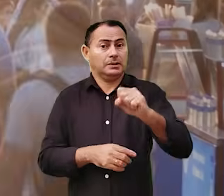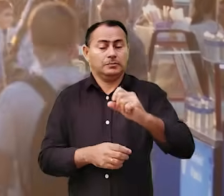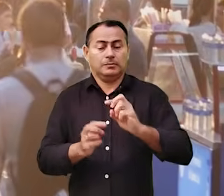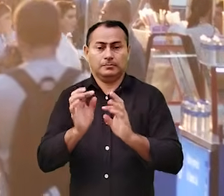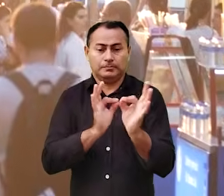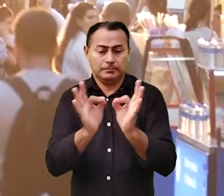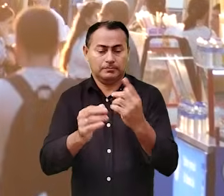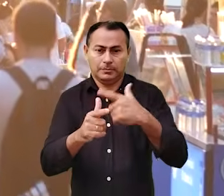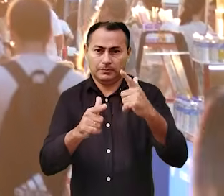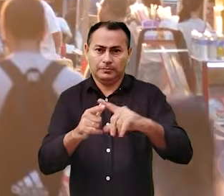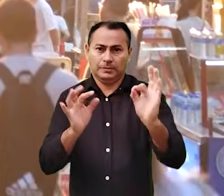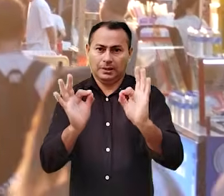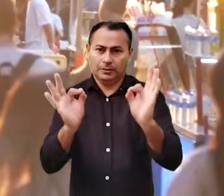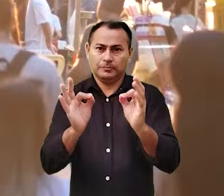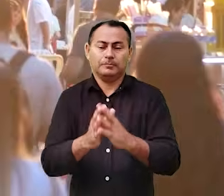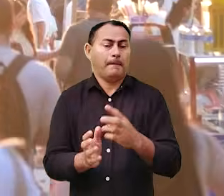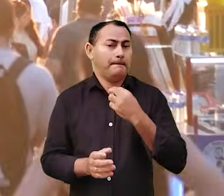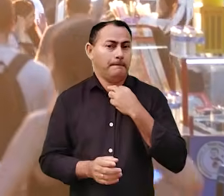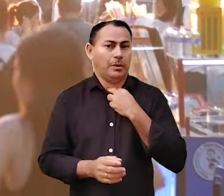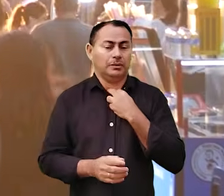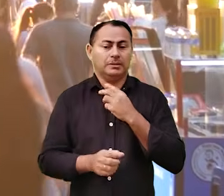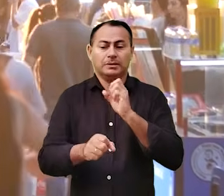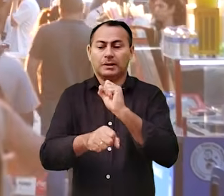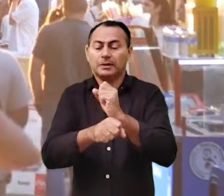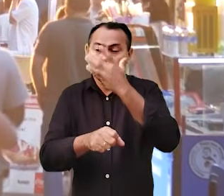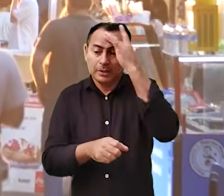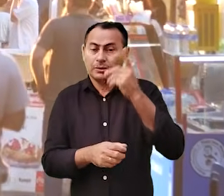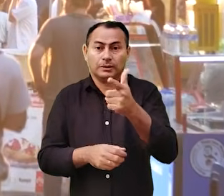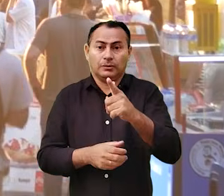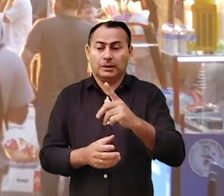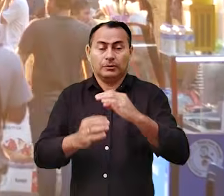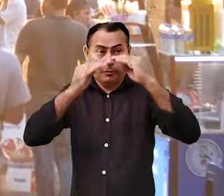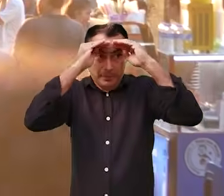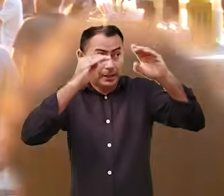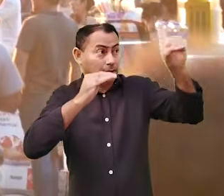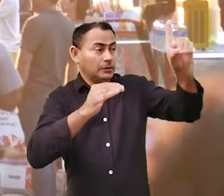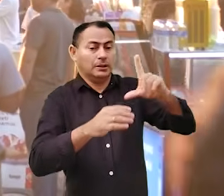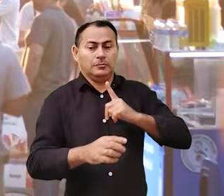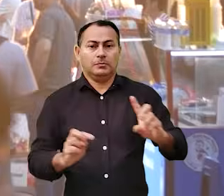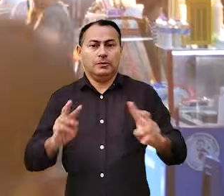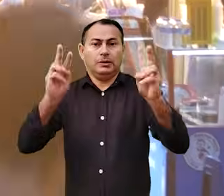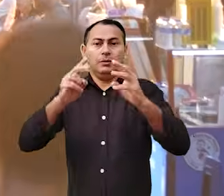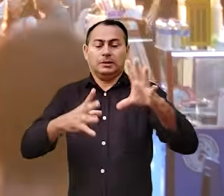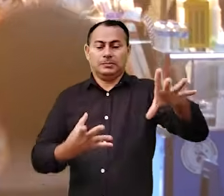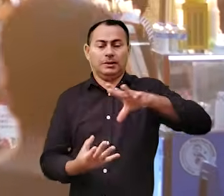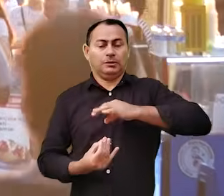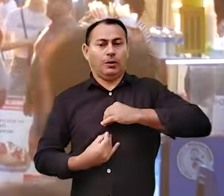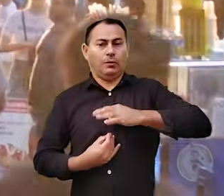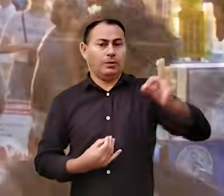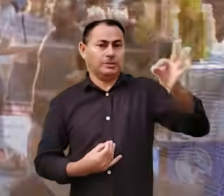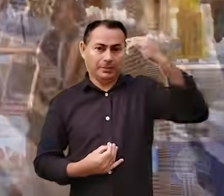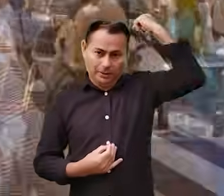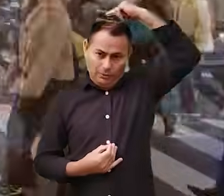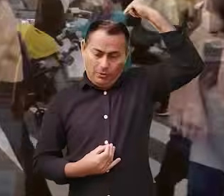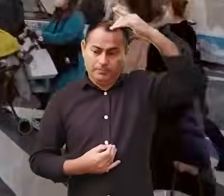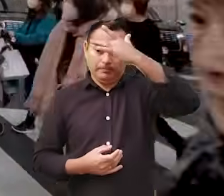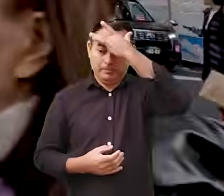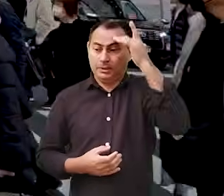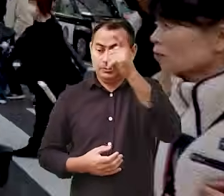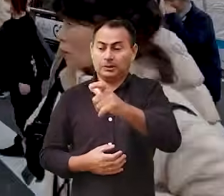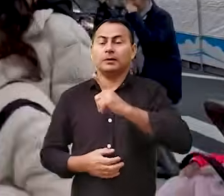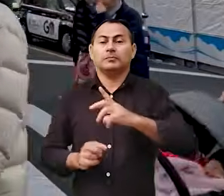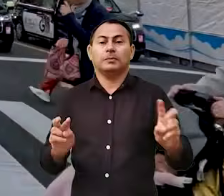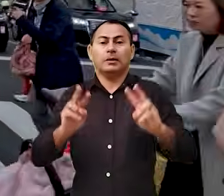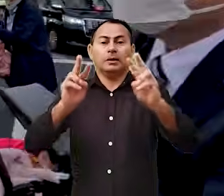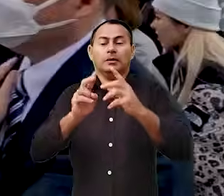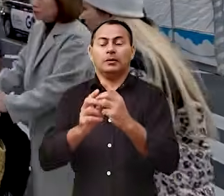não é assim que se resolve o problema. Não podemos esperar que pessoas que não temem a Deus tenham valores espirituais. Essas